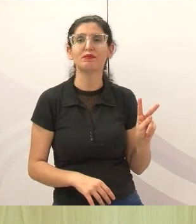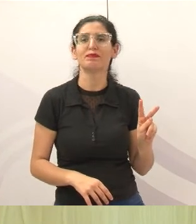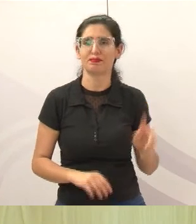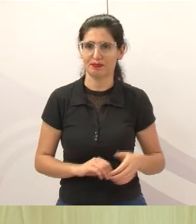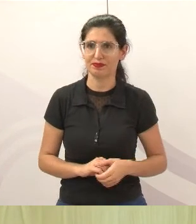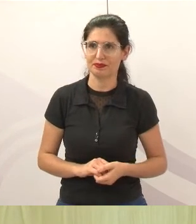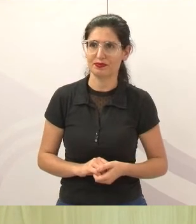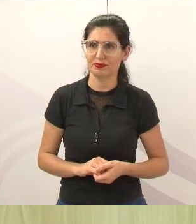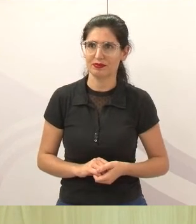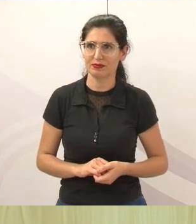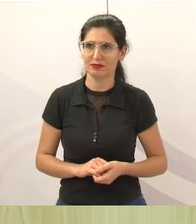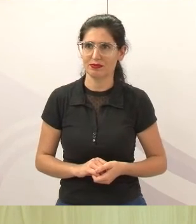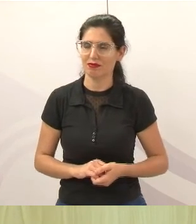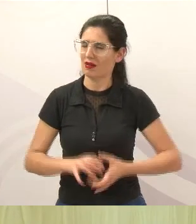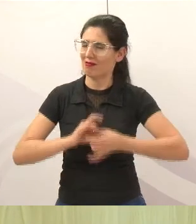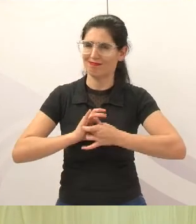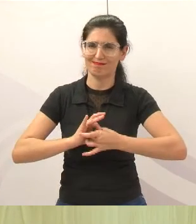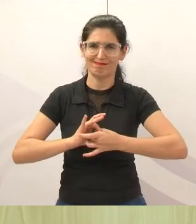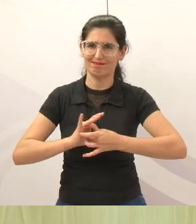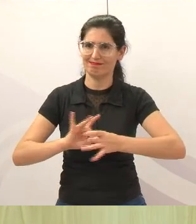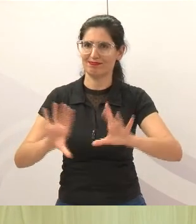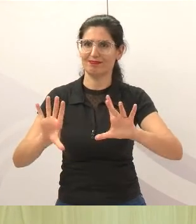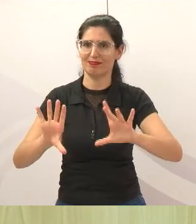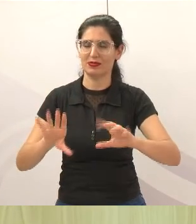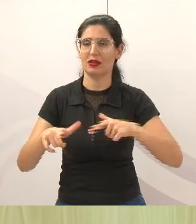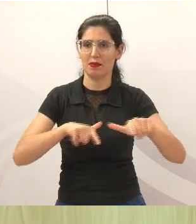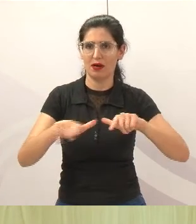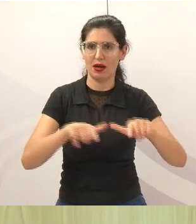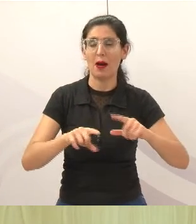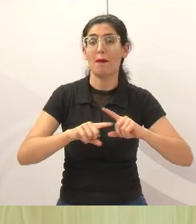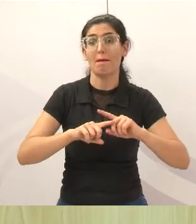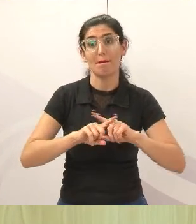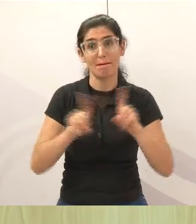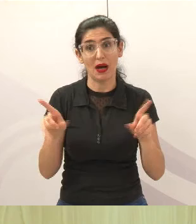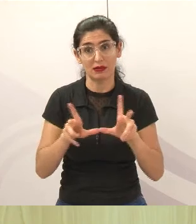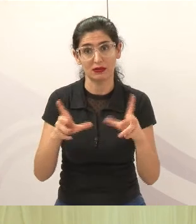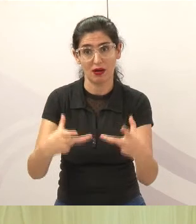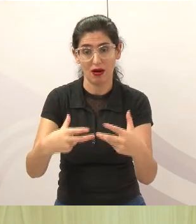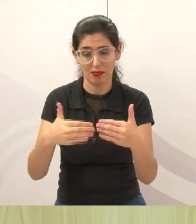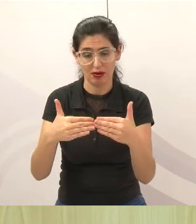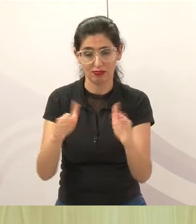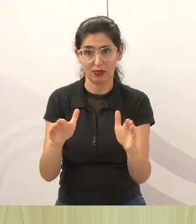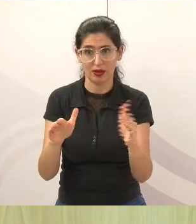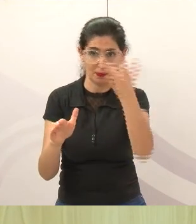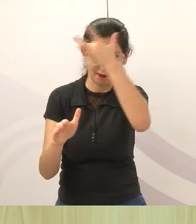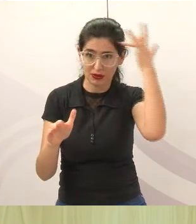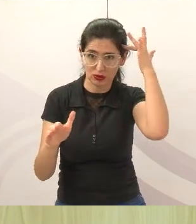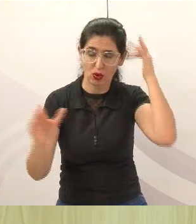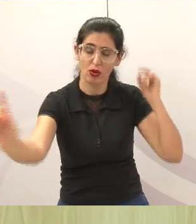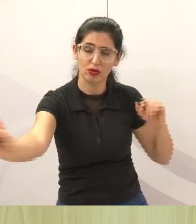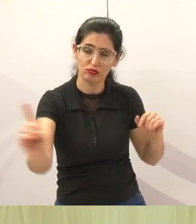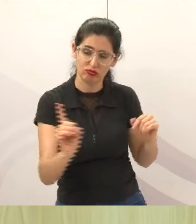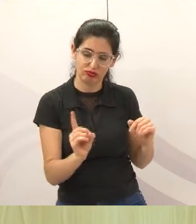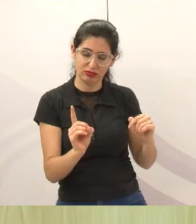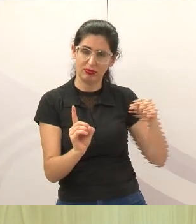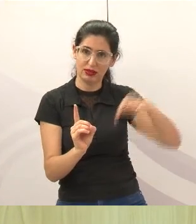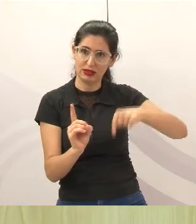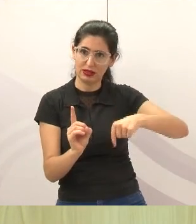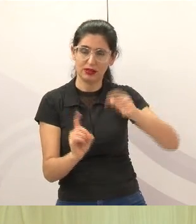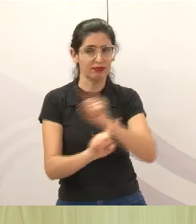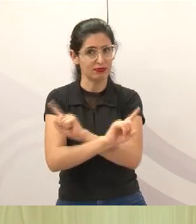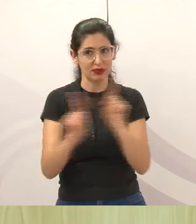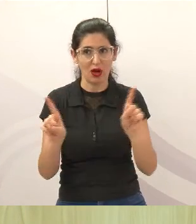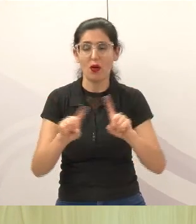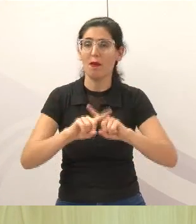liberdade para atender. Lógico que a Câmara não vai estar aberta para o acesso ao público, mas aqueles que queiram receber em